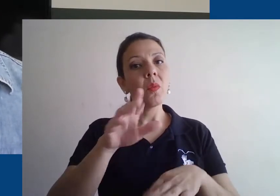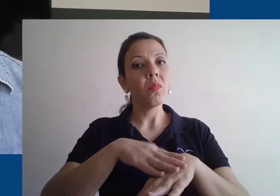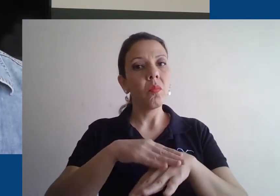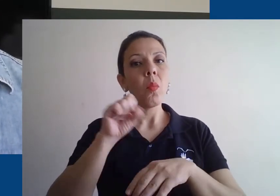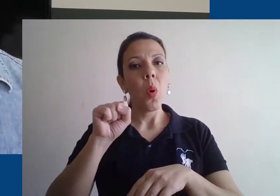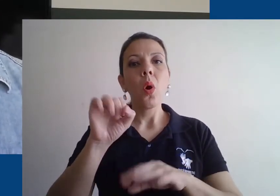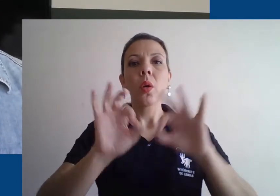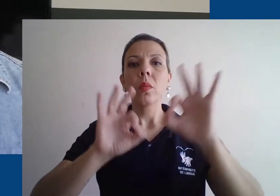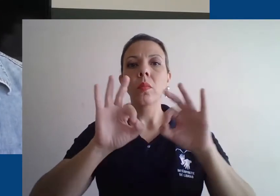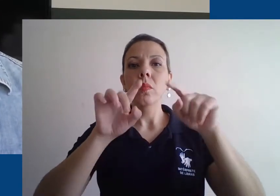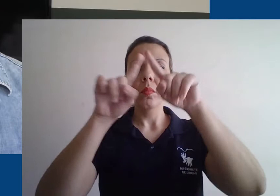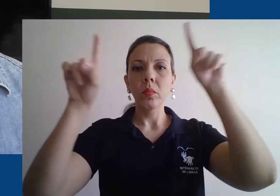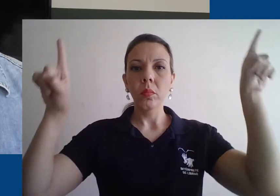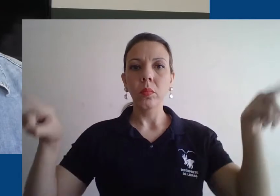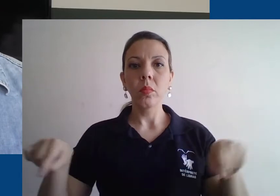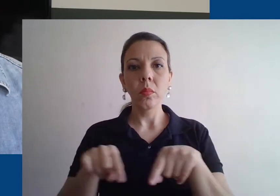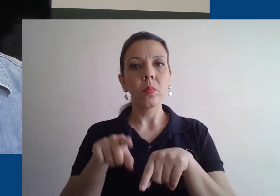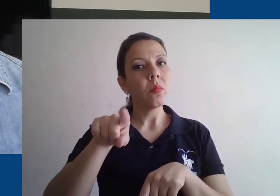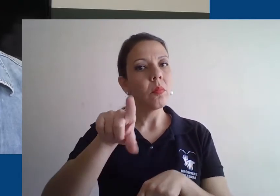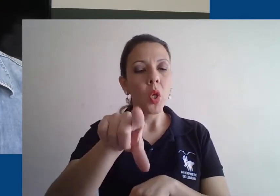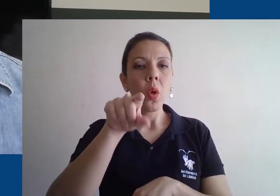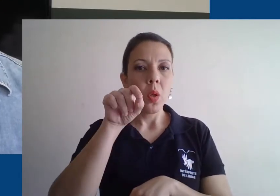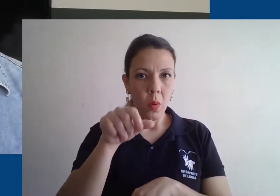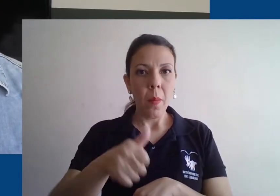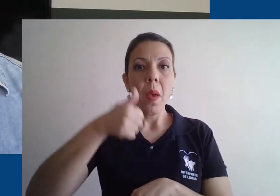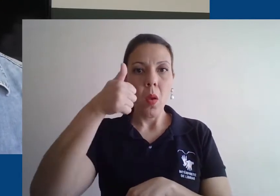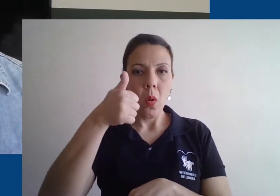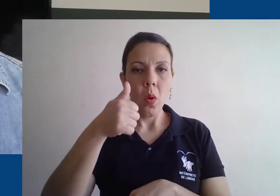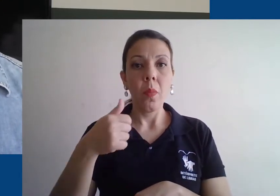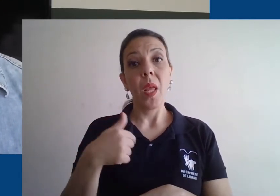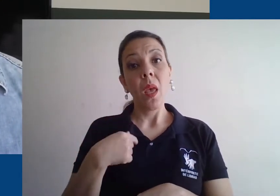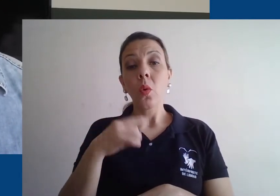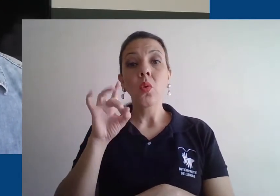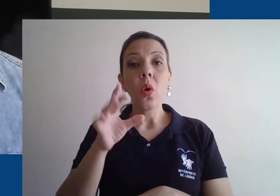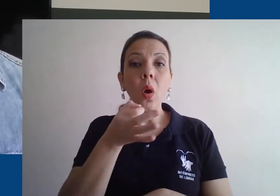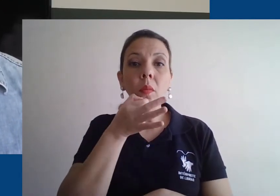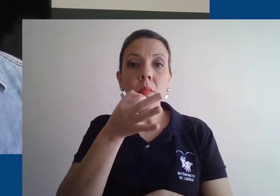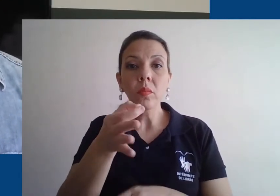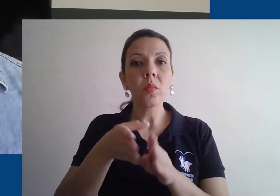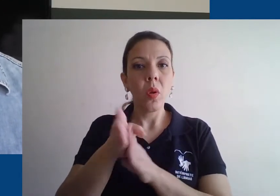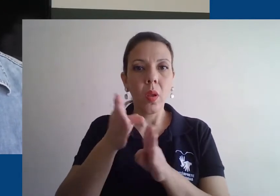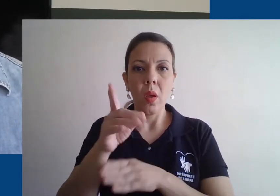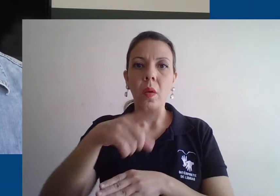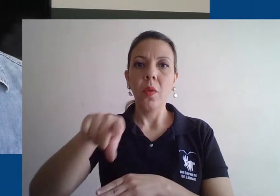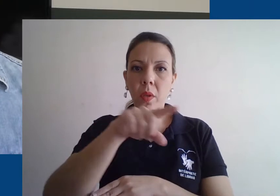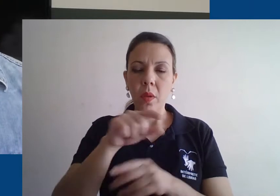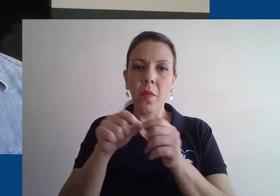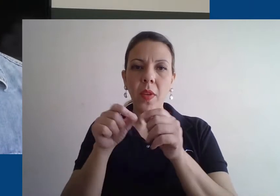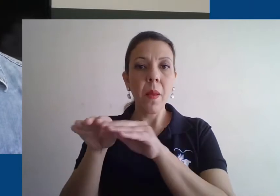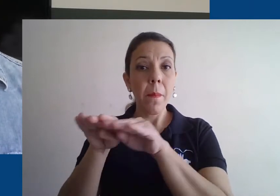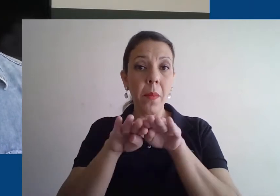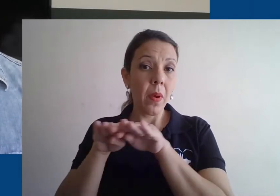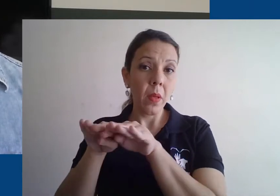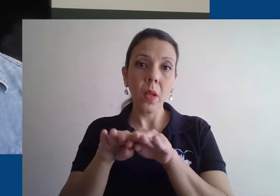o enquadramento da forma que você achar melhor. O que eu estou passando aqui para vocês são algumas orientações padrões básicas para